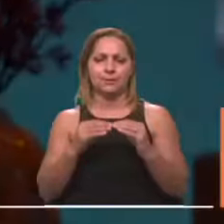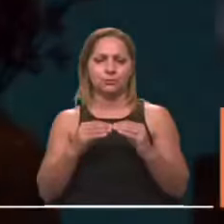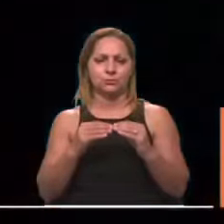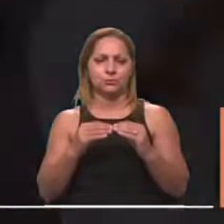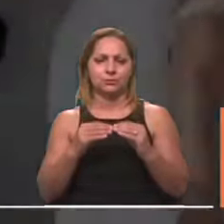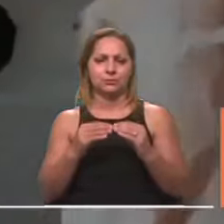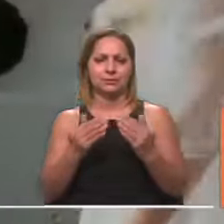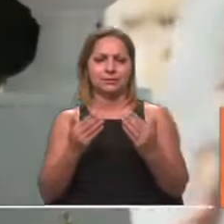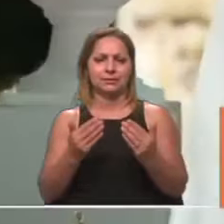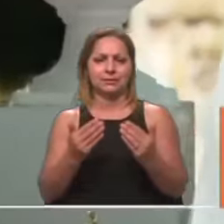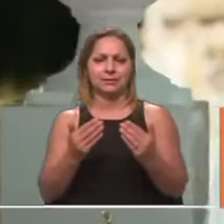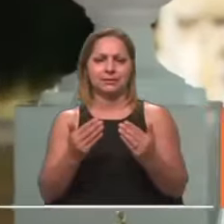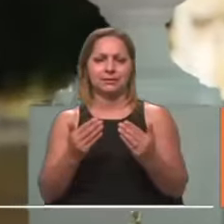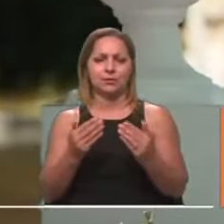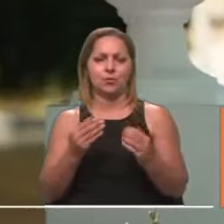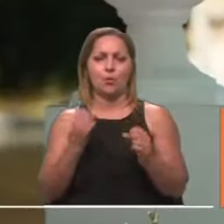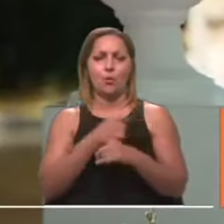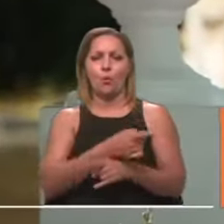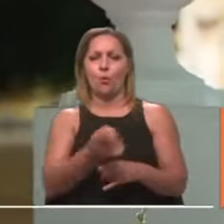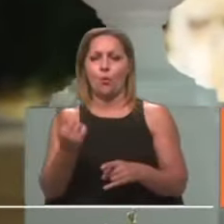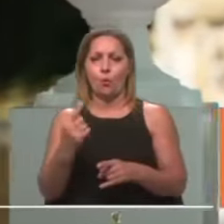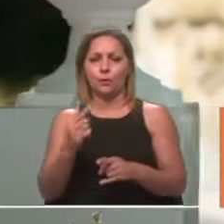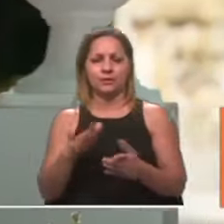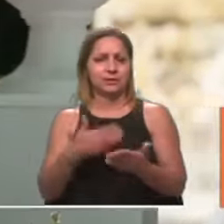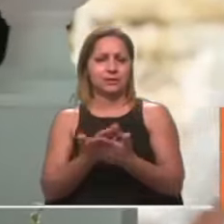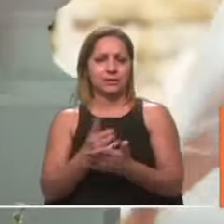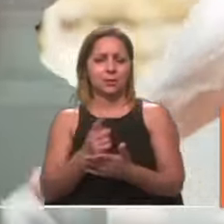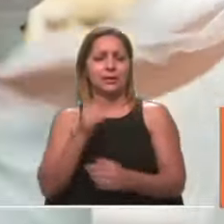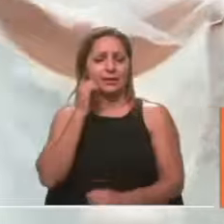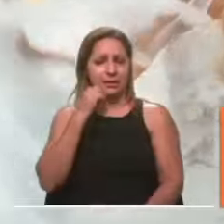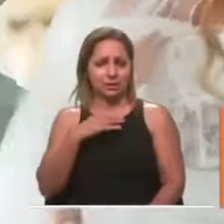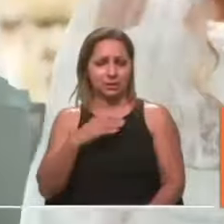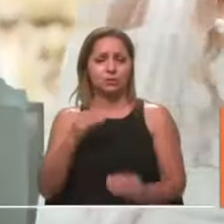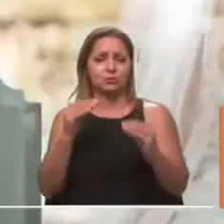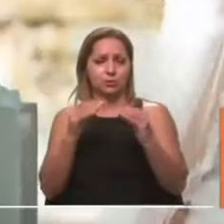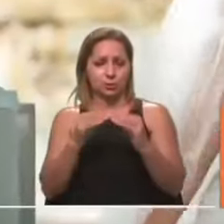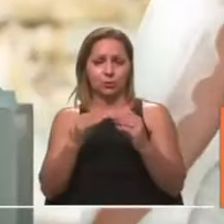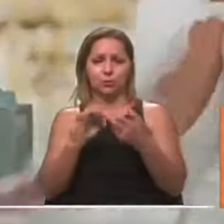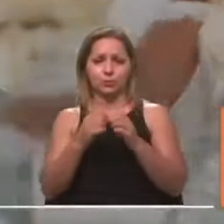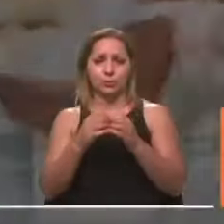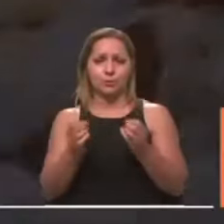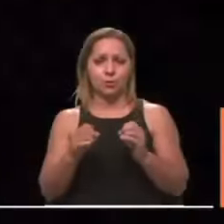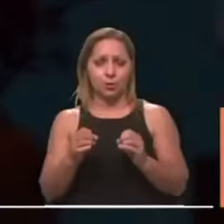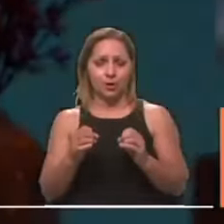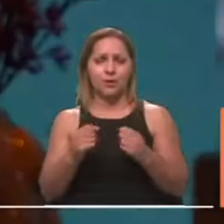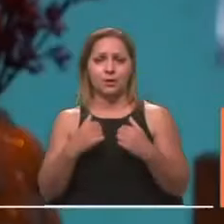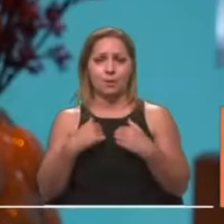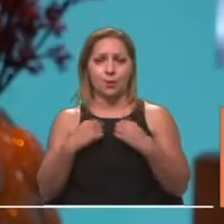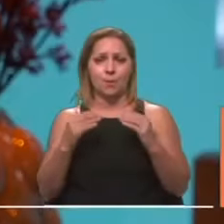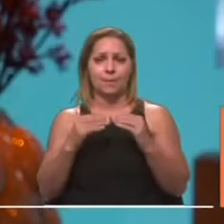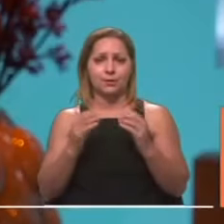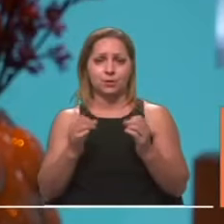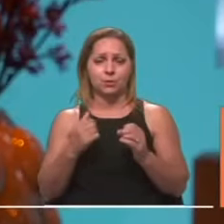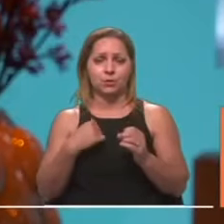beijo assim como todas as outras noivas, muitas não deram. E as que quiseram dar, deram e não tem problema nenhum. Eu não dei porque eu não